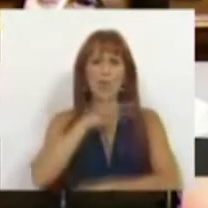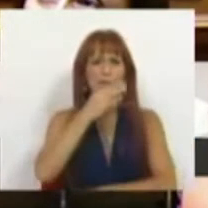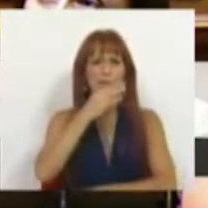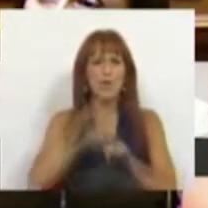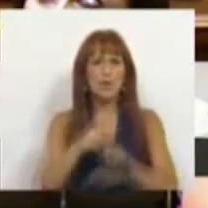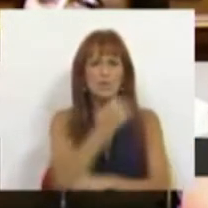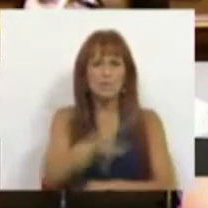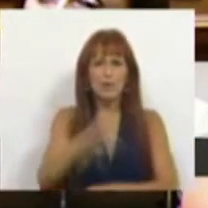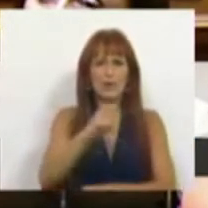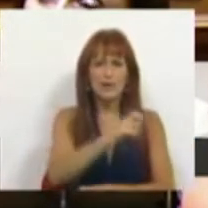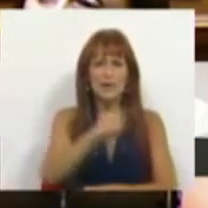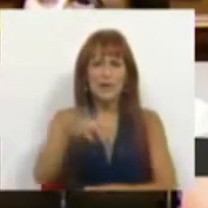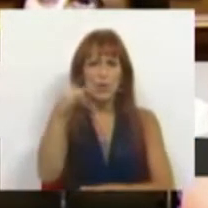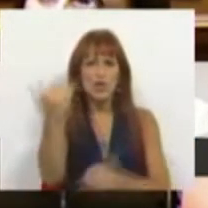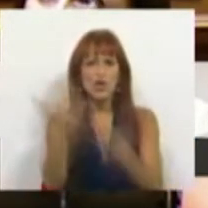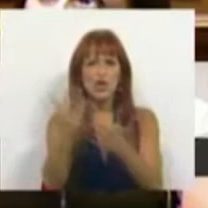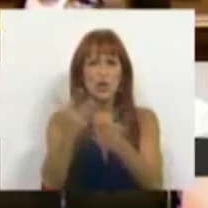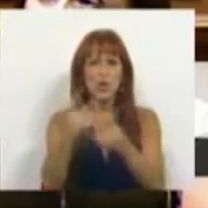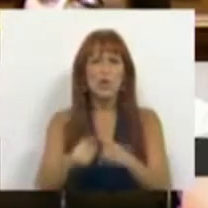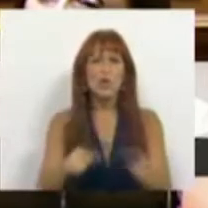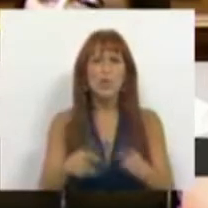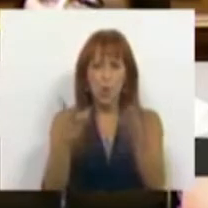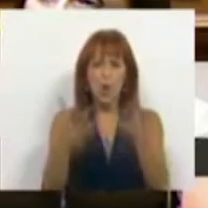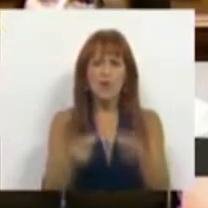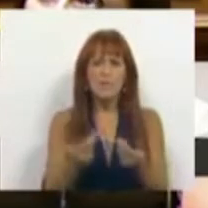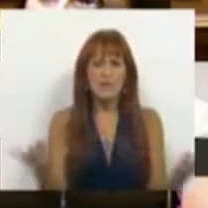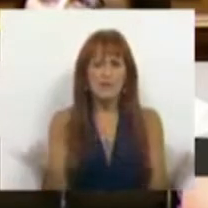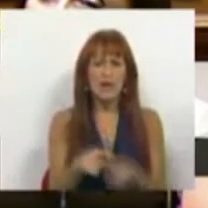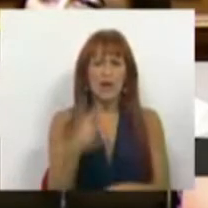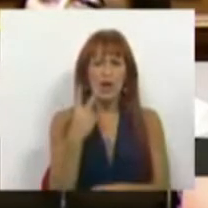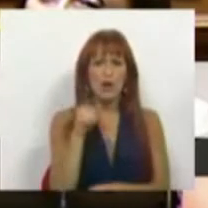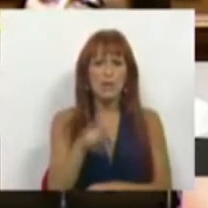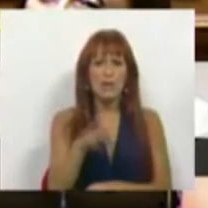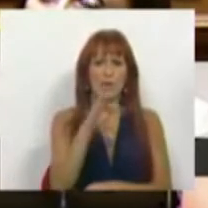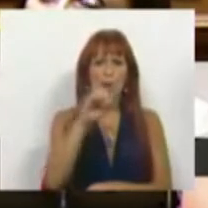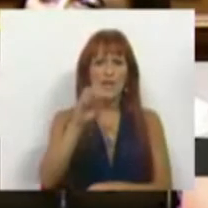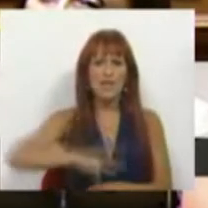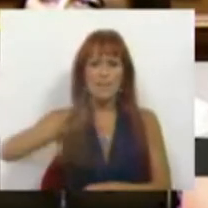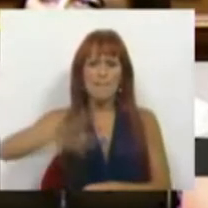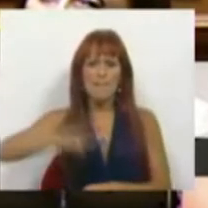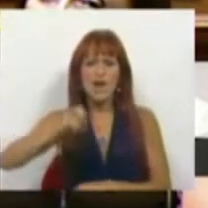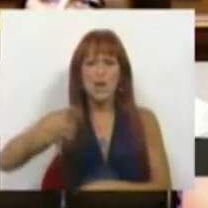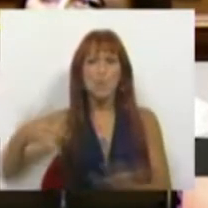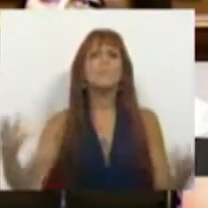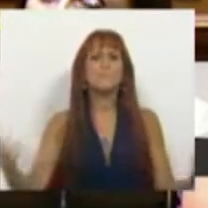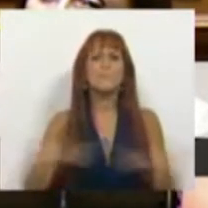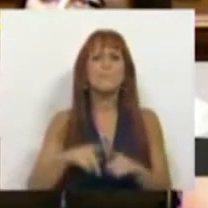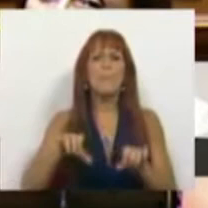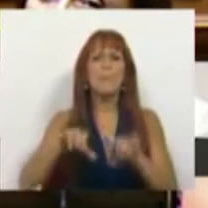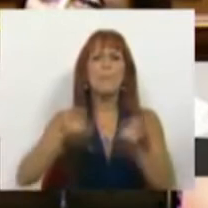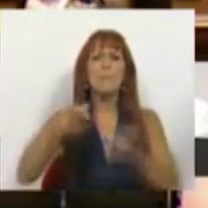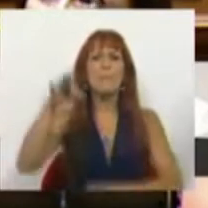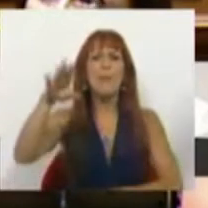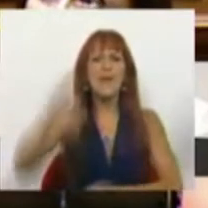das 332 escolas cujo orçamento era de 2.400 milhões de euros e que o Partido